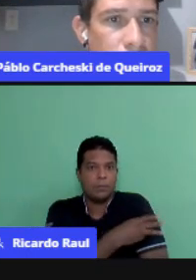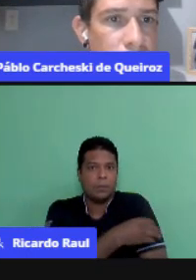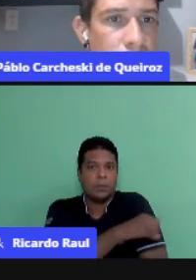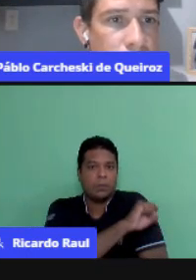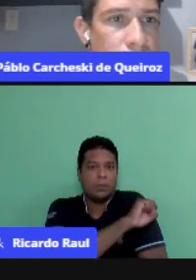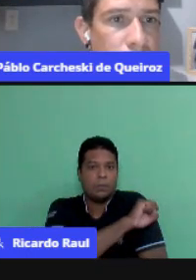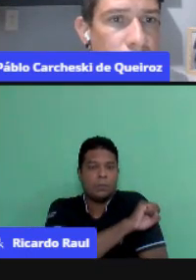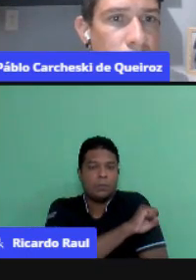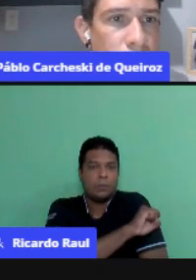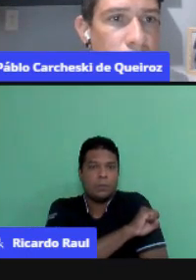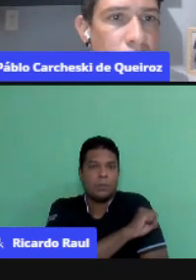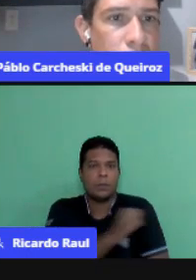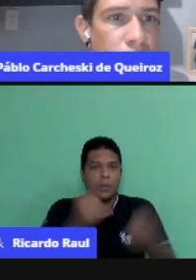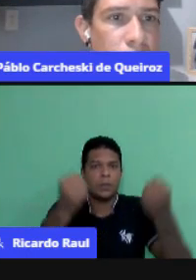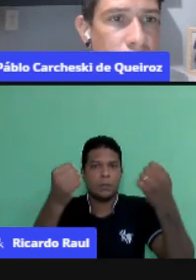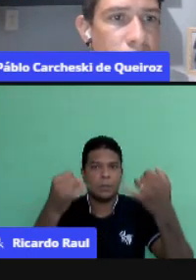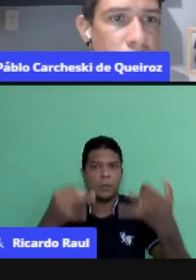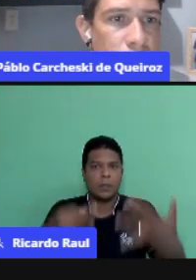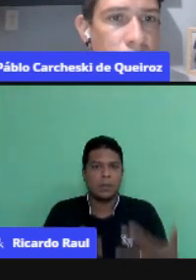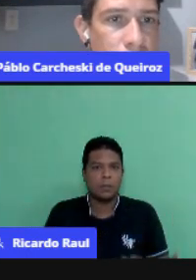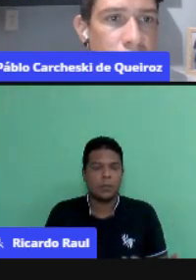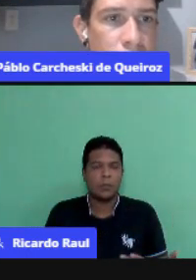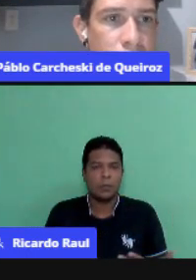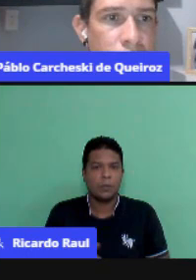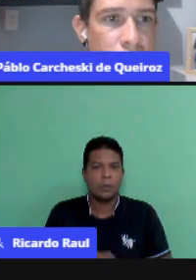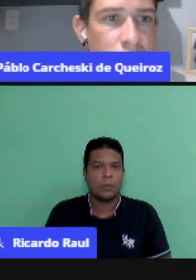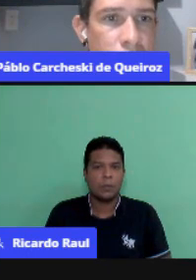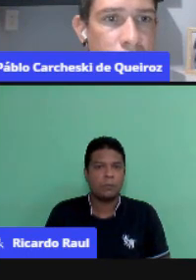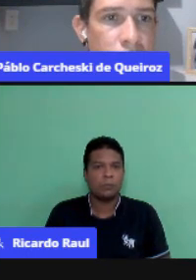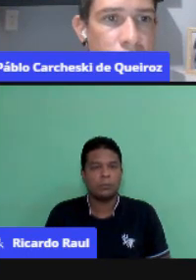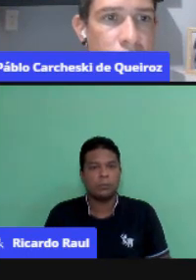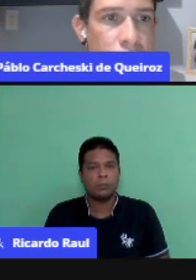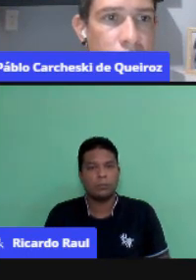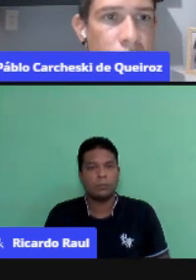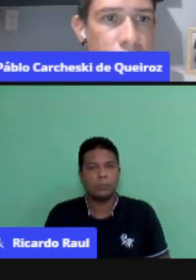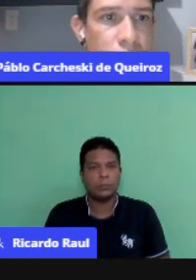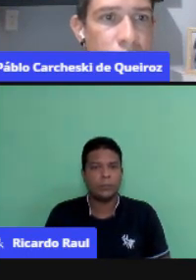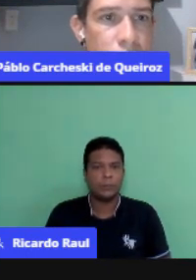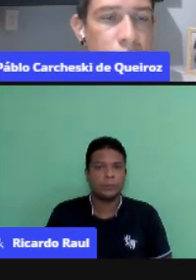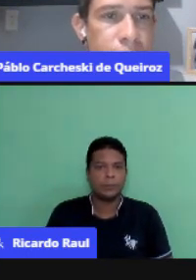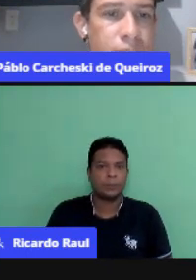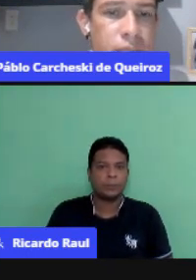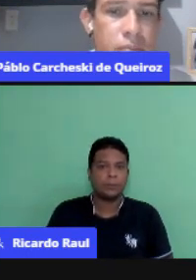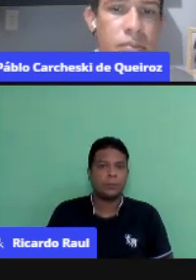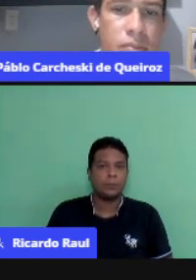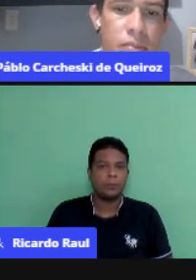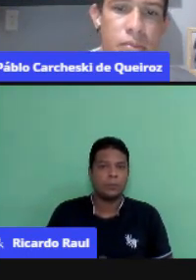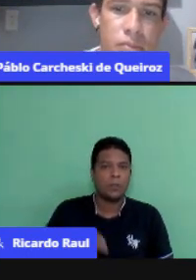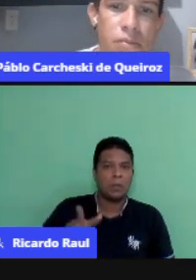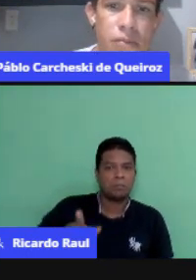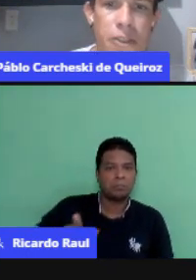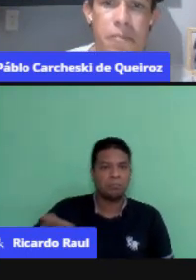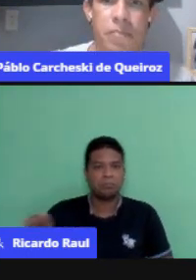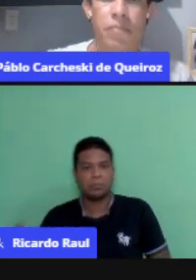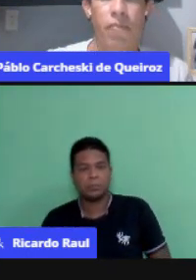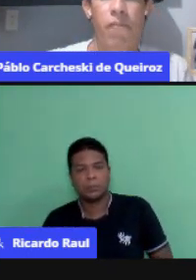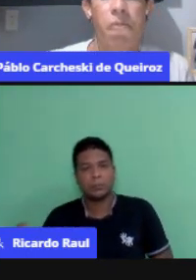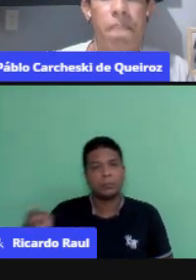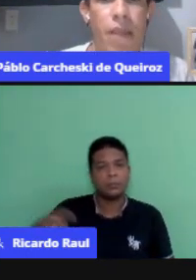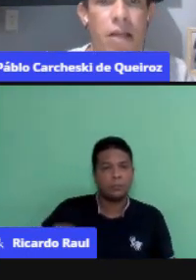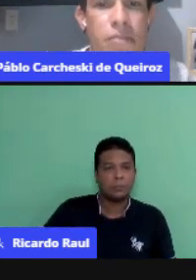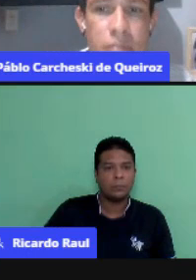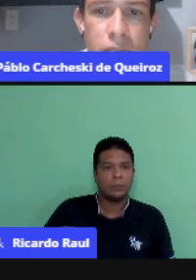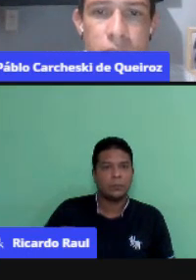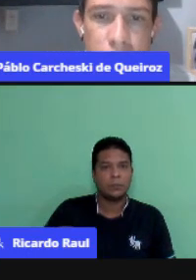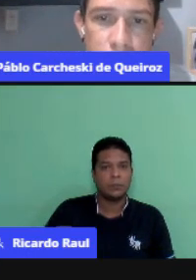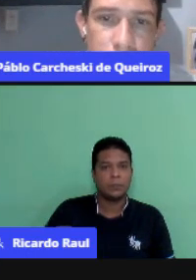gente falar um pouco a respeito disso. Então, dialoga um pouco essa questão de ser inversamente proporcional, ser diretamente, ou em alguns casos em que ela não